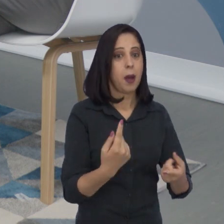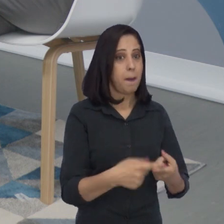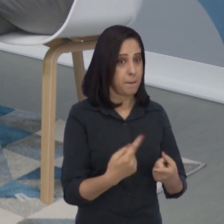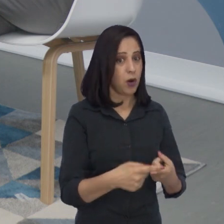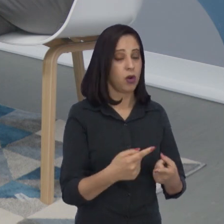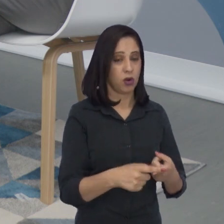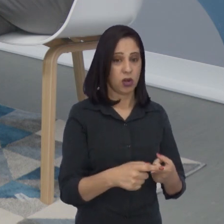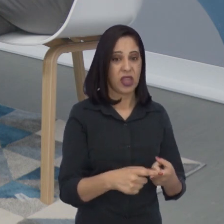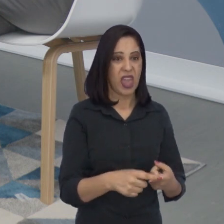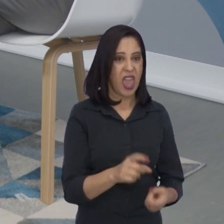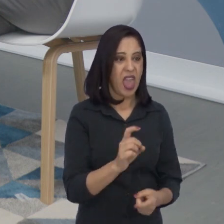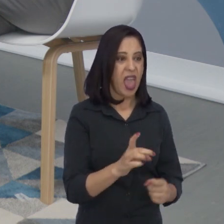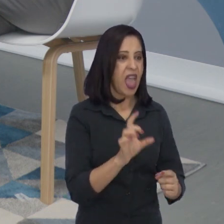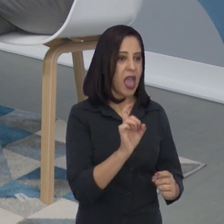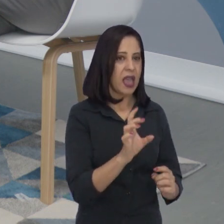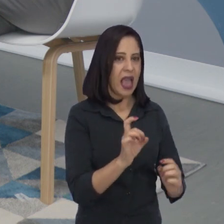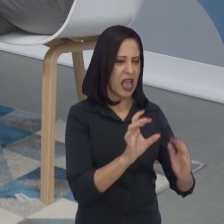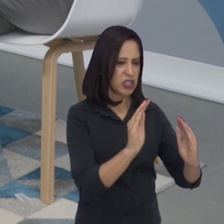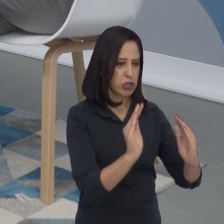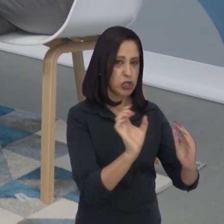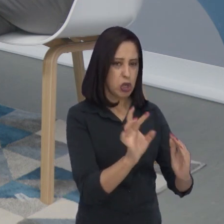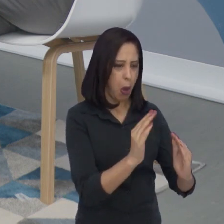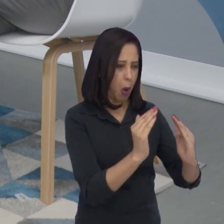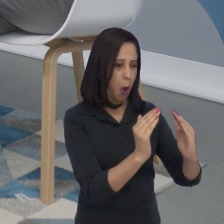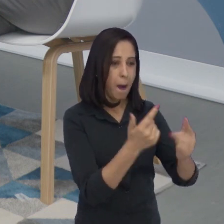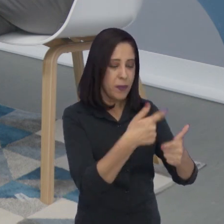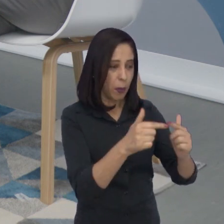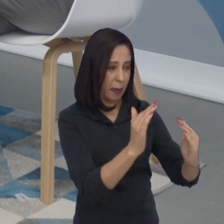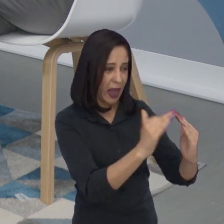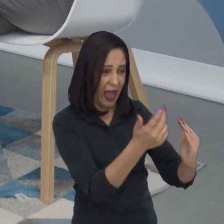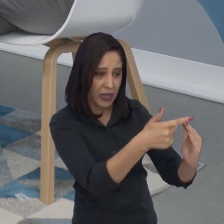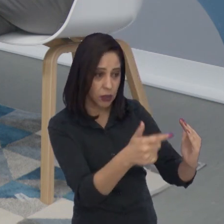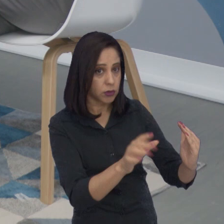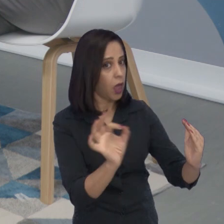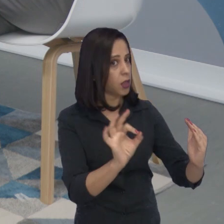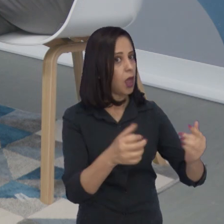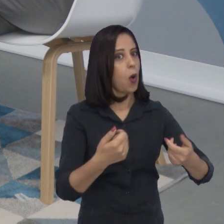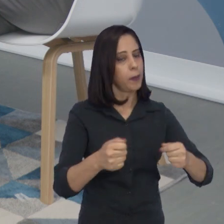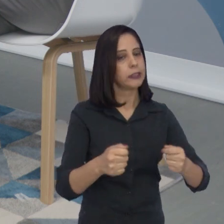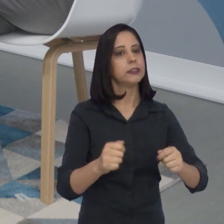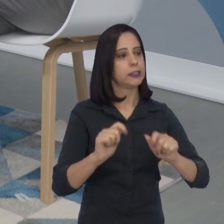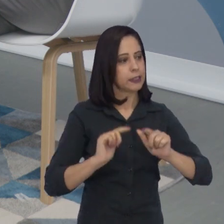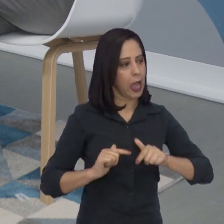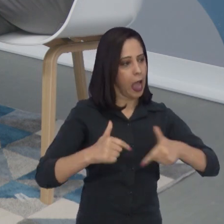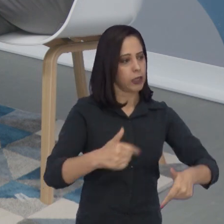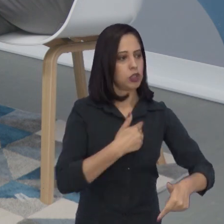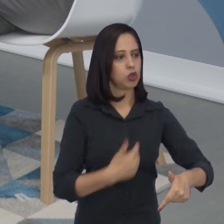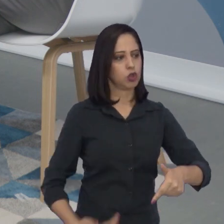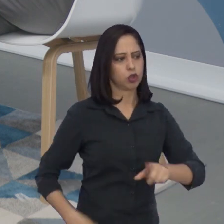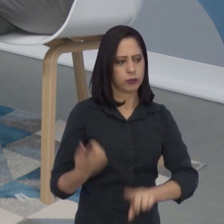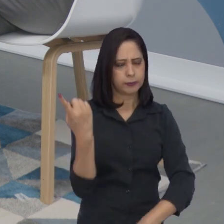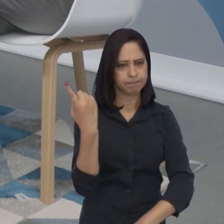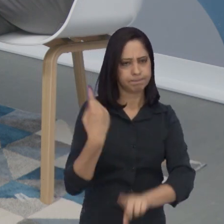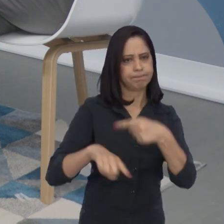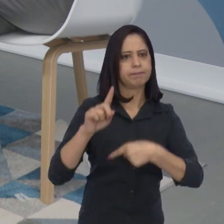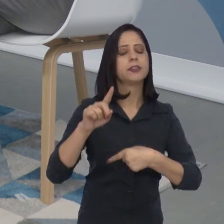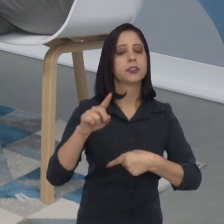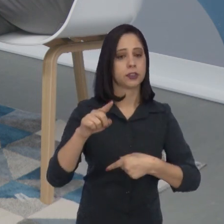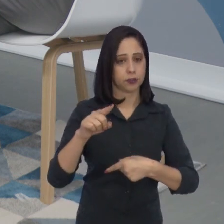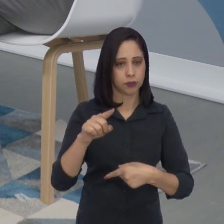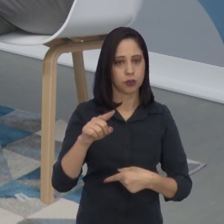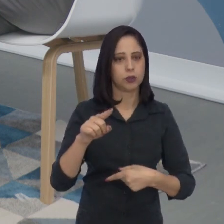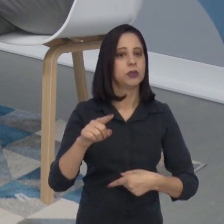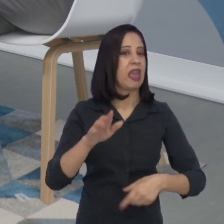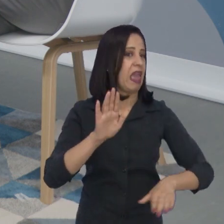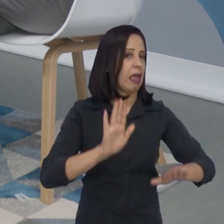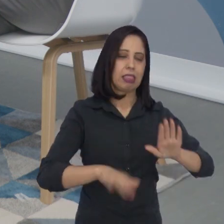mais do que só uma moradia. Então, a gente precisa avançar nessas políticas públicas, de fato, né? Independente de quem